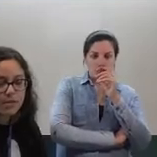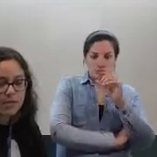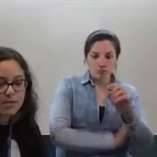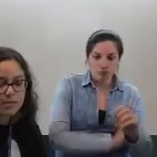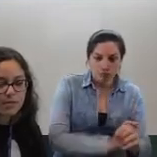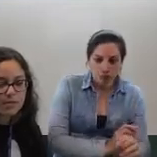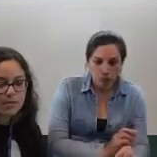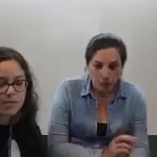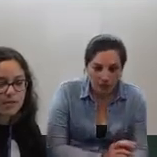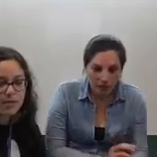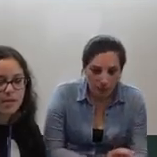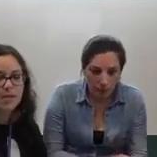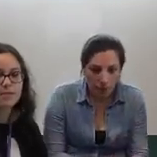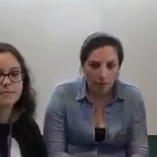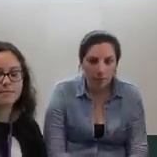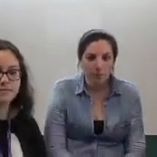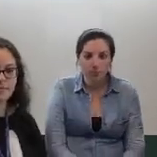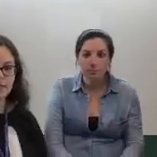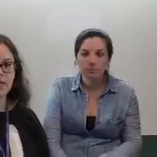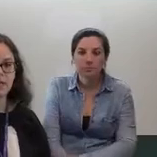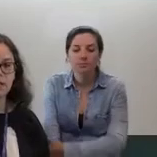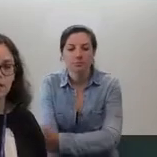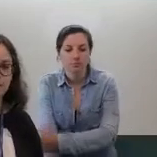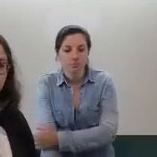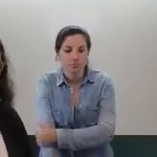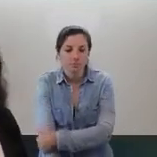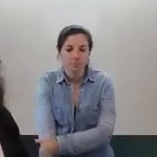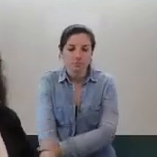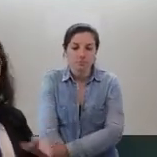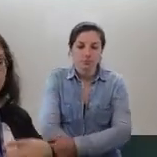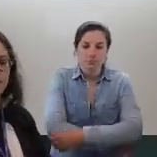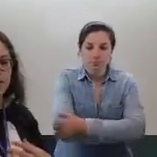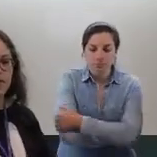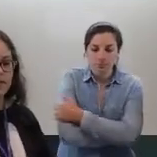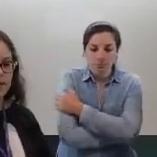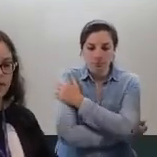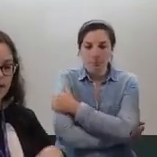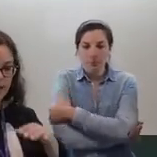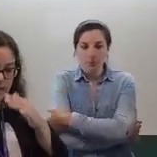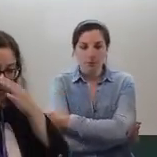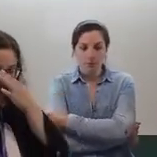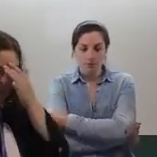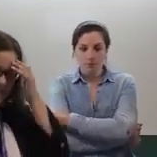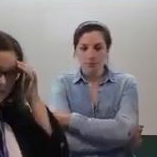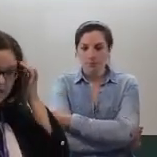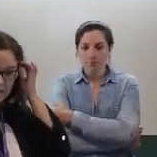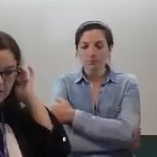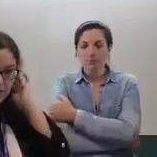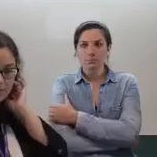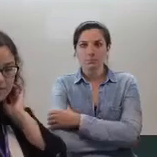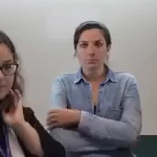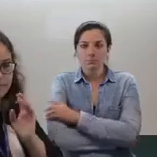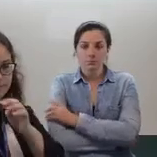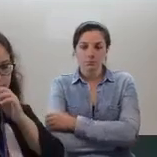Profil, onde será que abriu? Acho que... Aqui. Ah, tá. Então, mesma coisa, vai ali ter as instruções técnicas